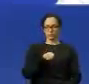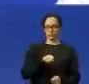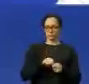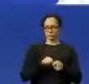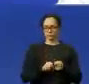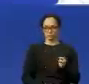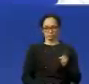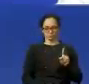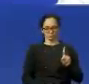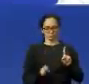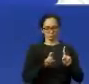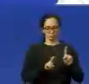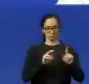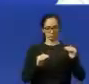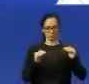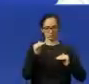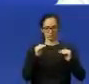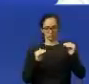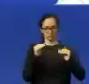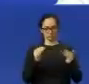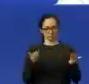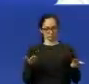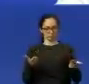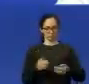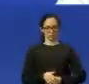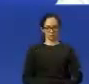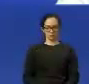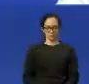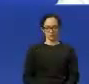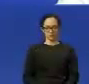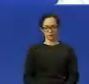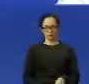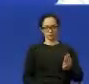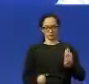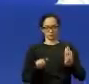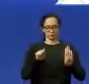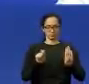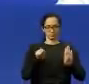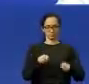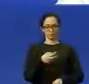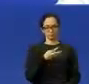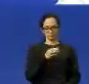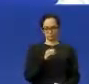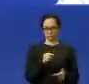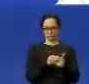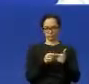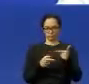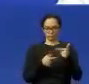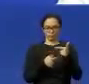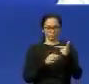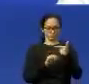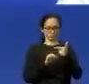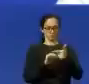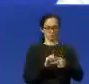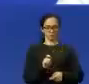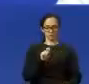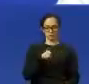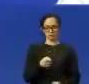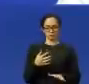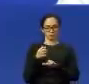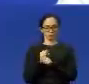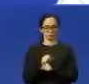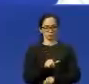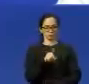gráfico 1, entre as alturas do gráfico do candidato B pelo candidato A, são 30 sobre 70, ou 3/7. Já calculando